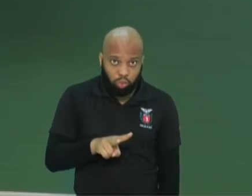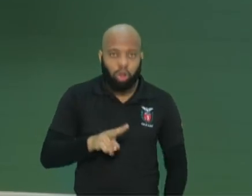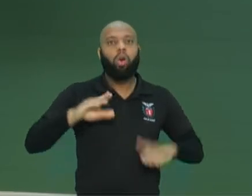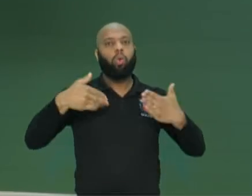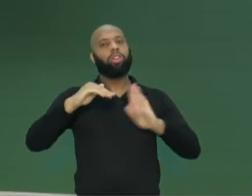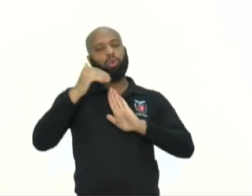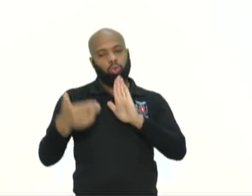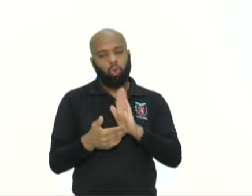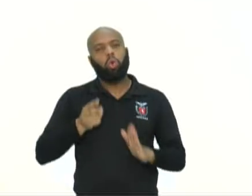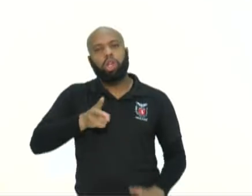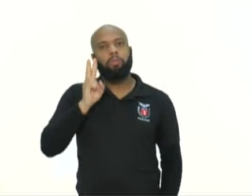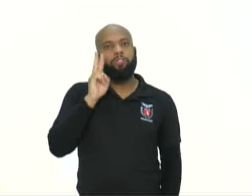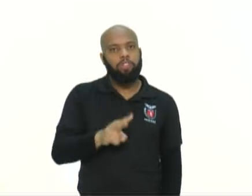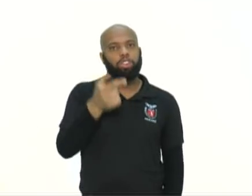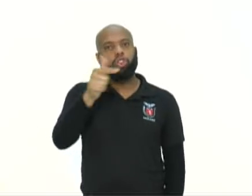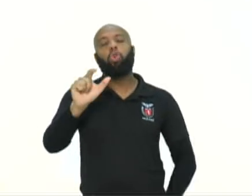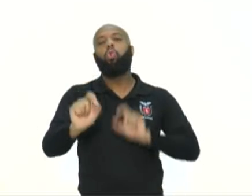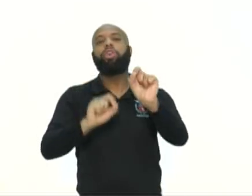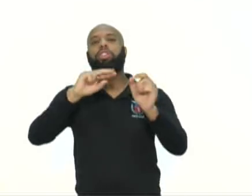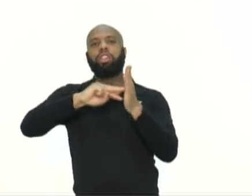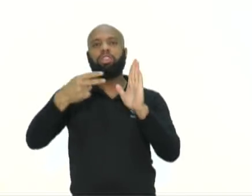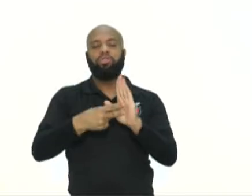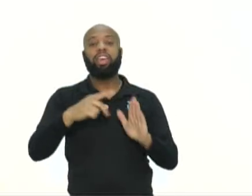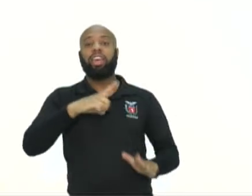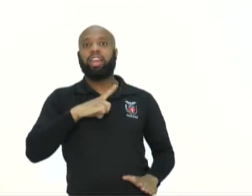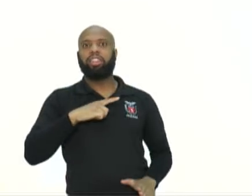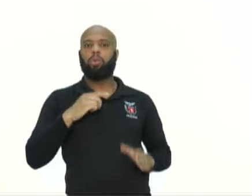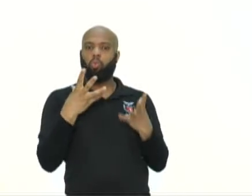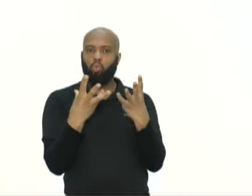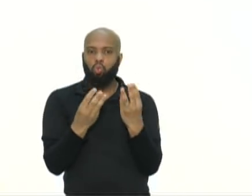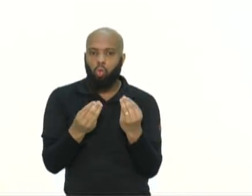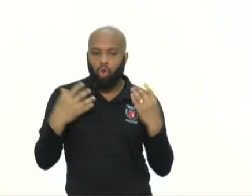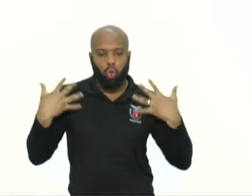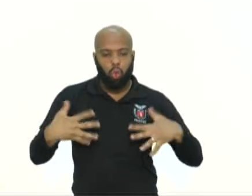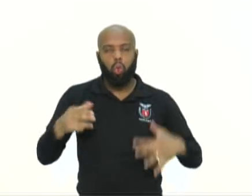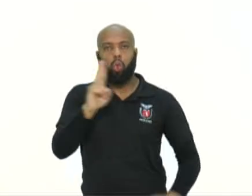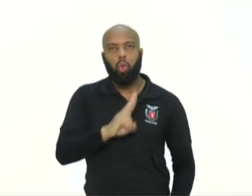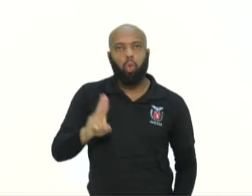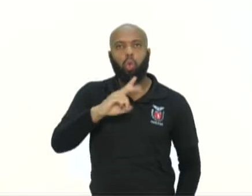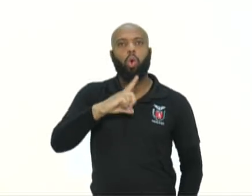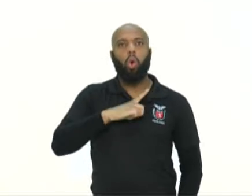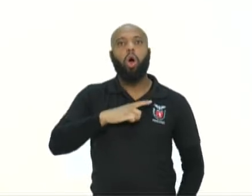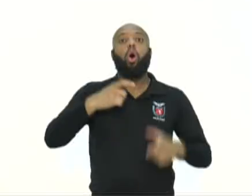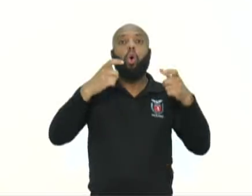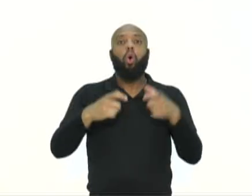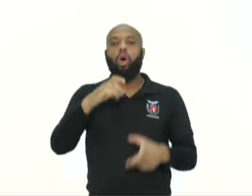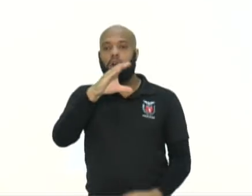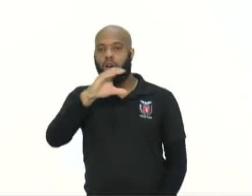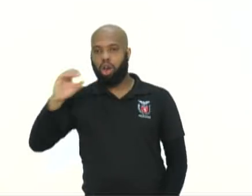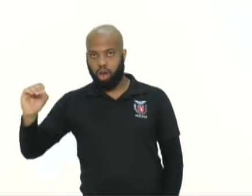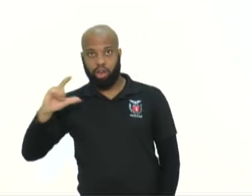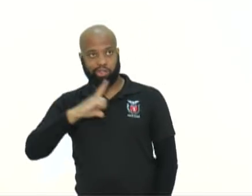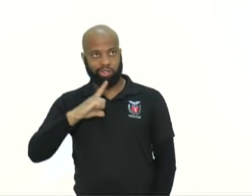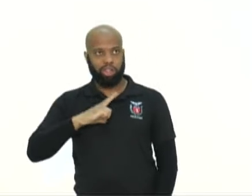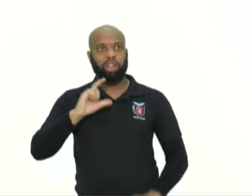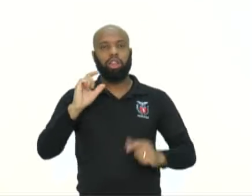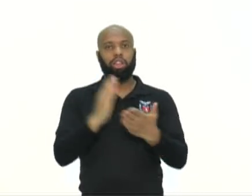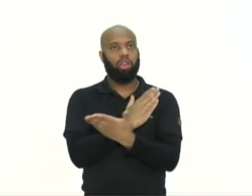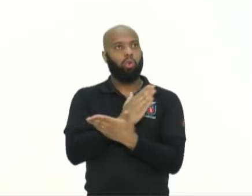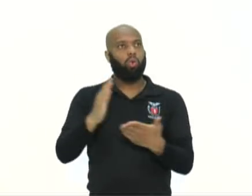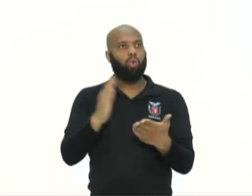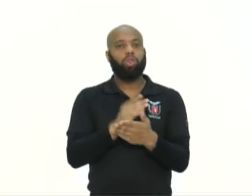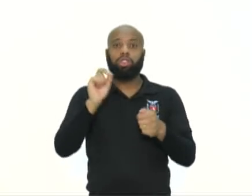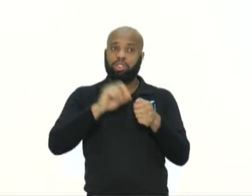falar, né? É praticada em larga escala no Centro-Oeste, destacam-se ali alguns itens, né, relacionados que